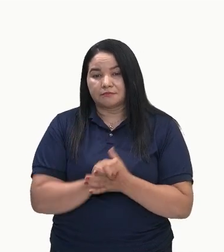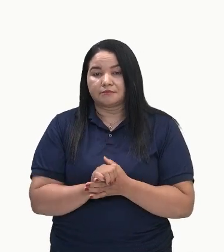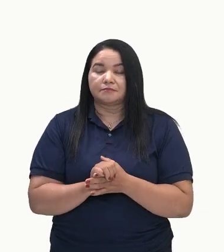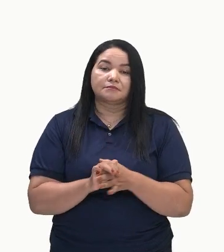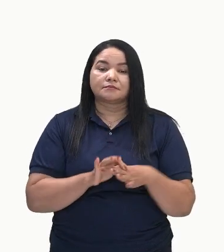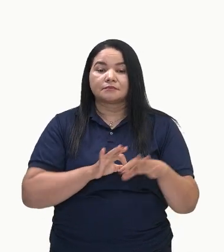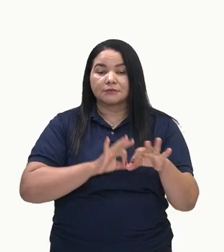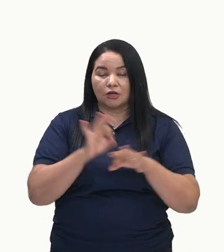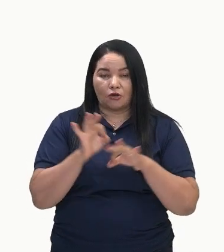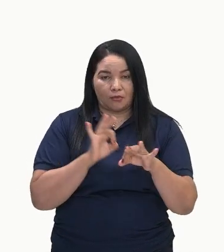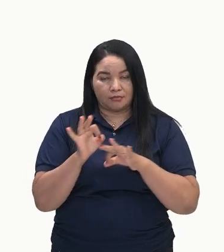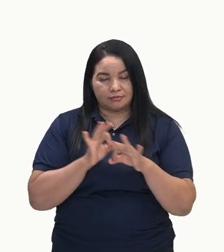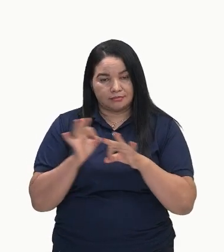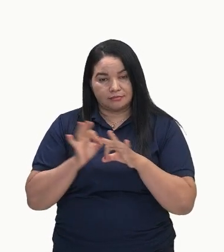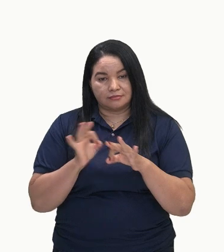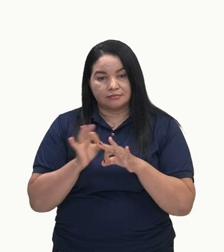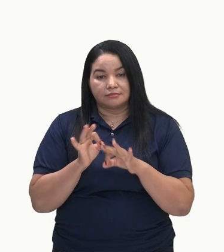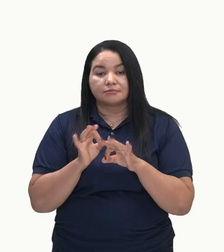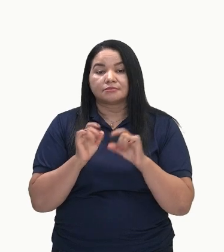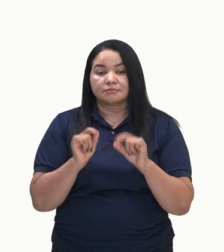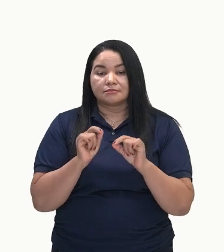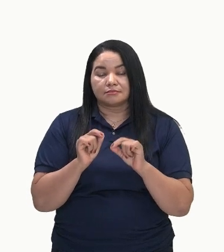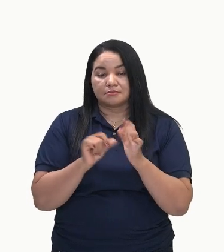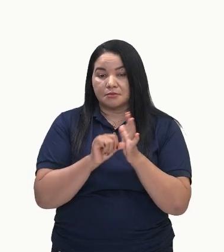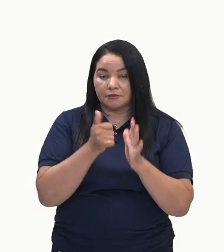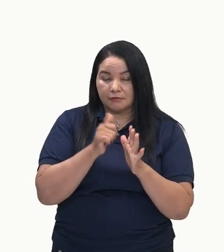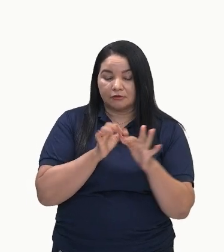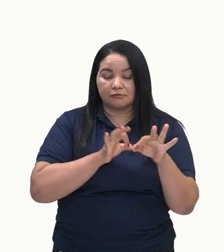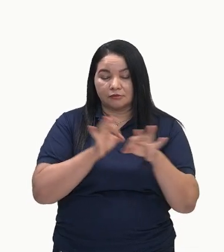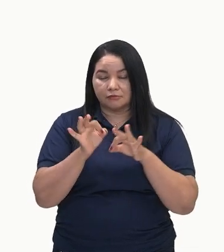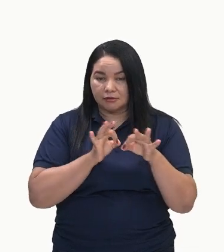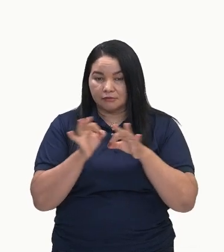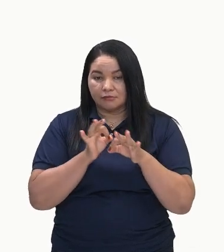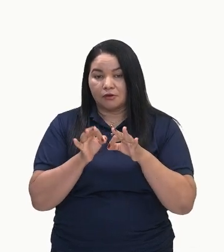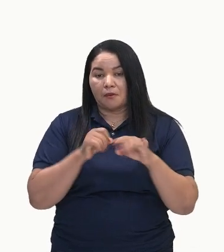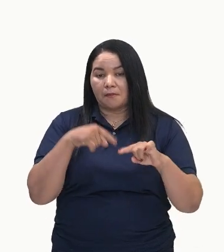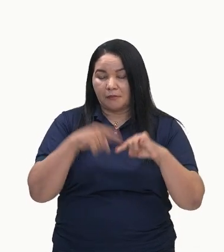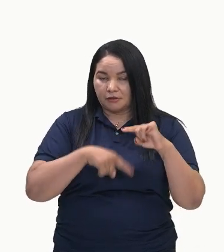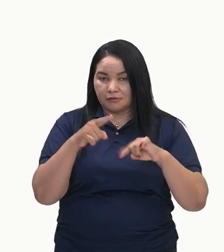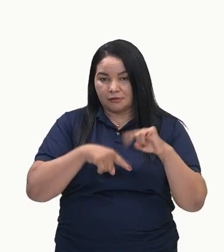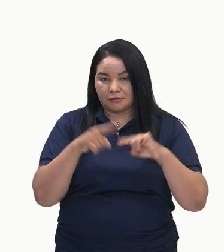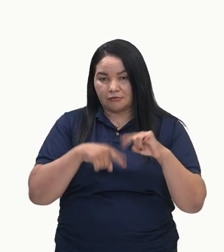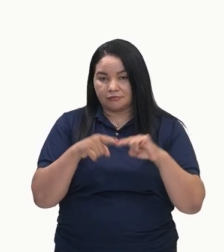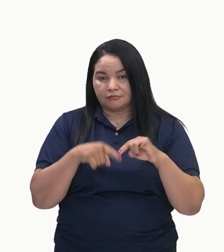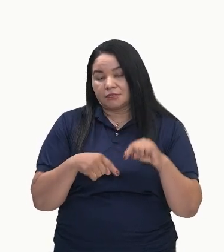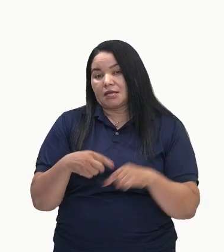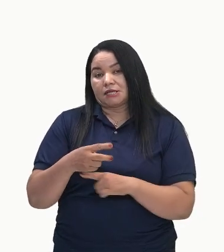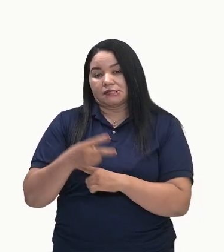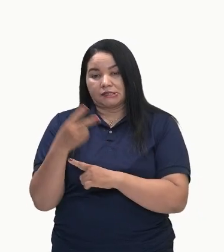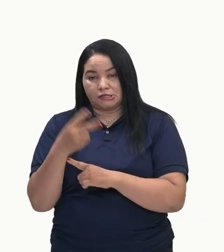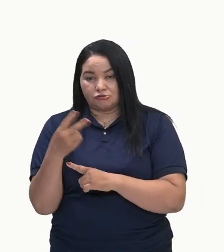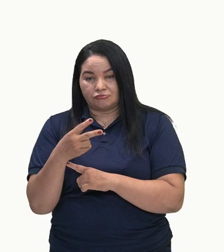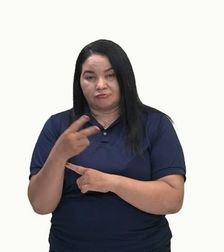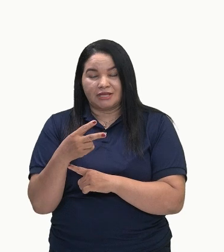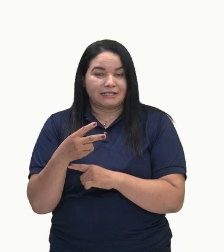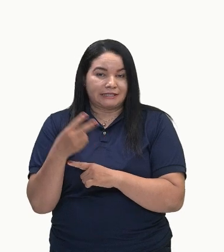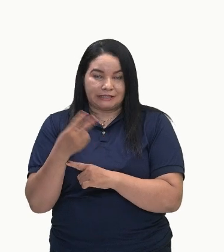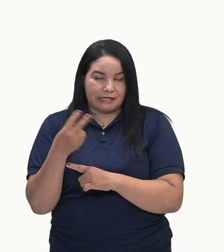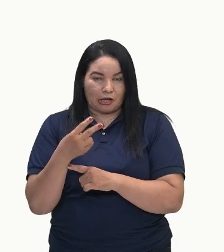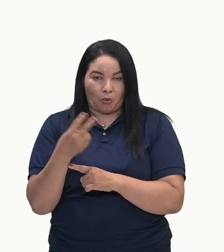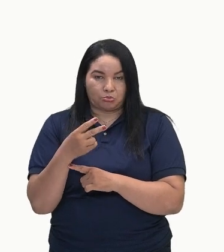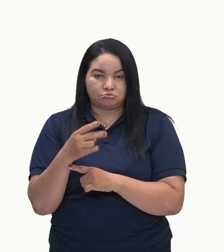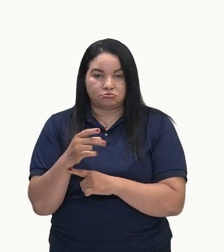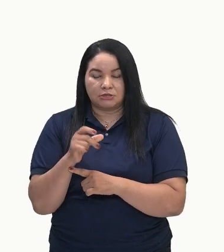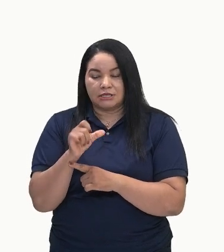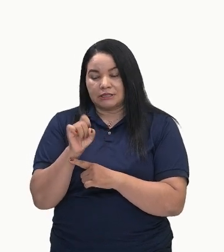ingredients. Primeiramente, prepare os ingredientes. Secondly, eu não falo segundamente, né? Essa